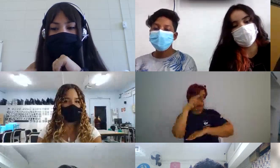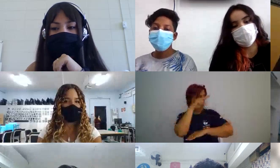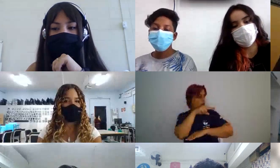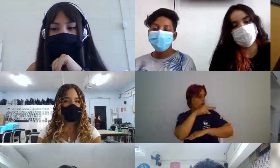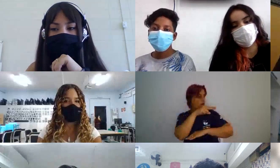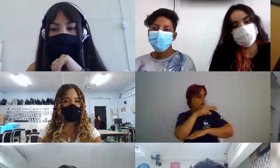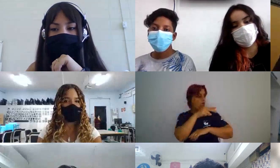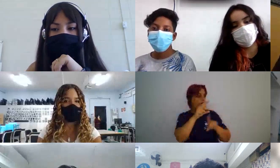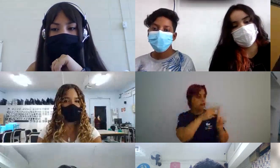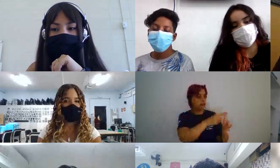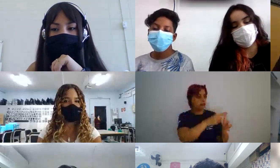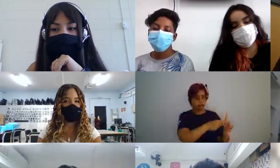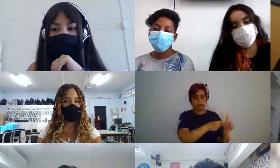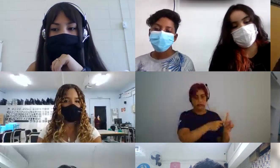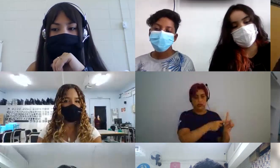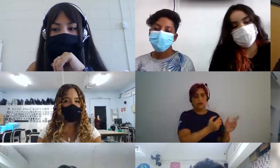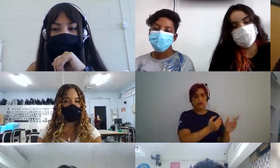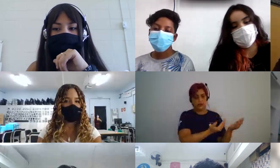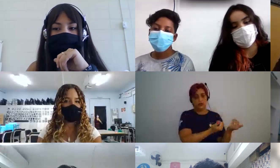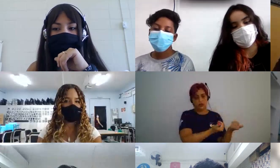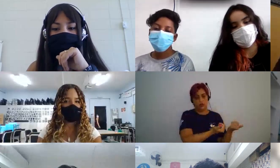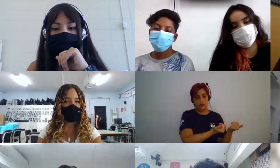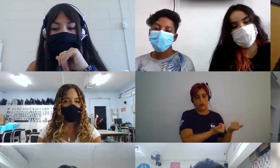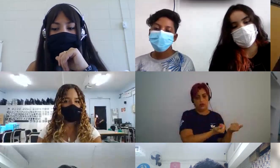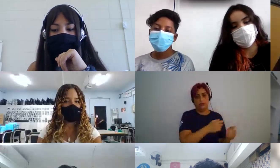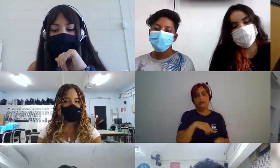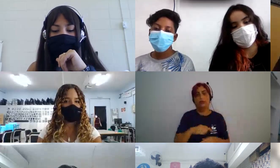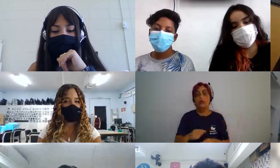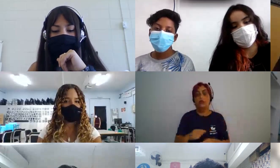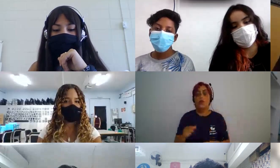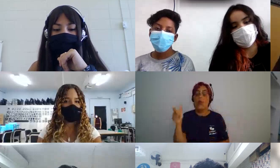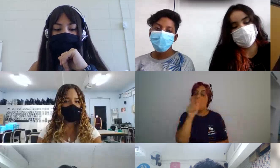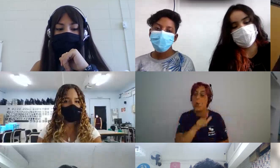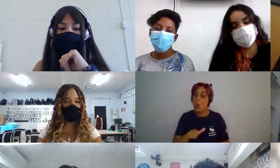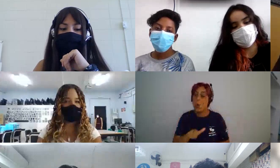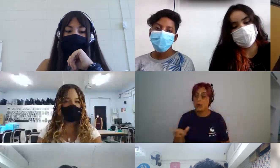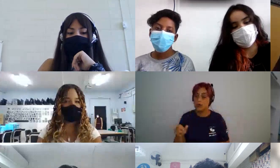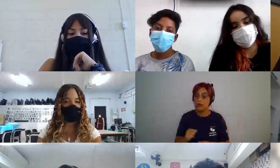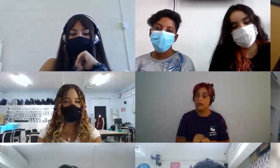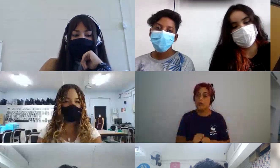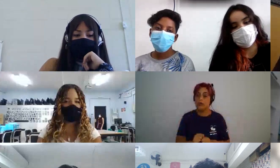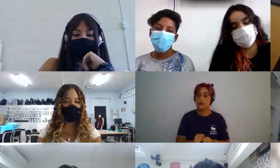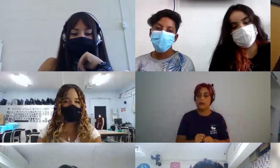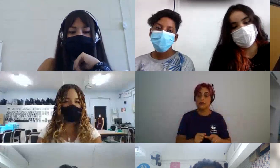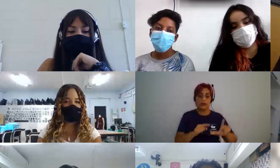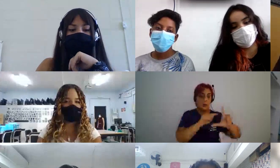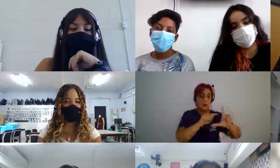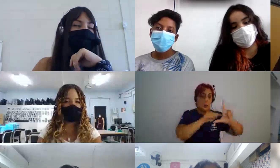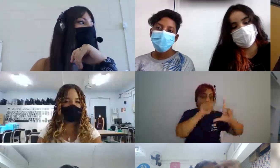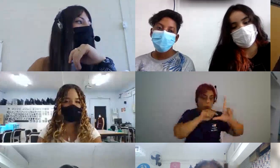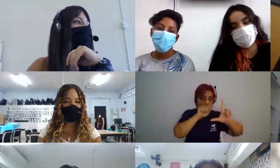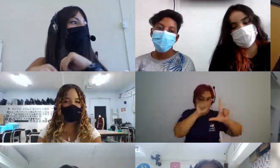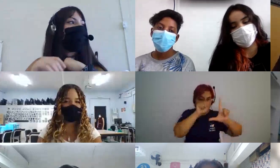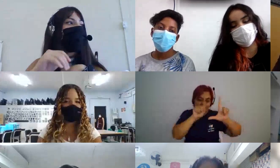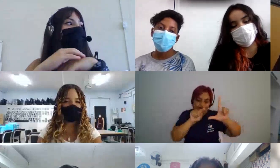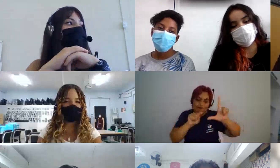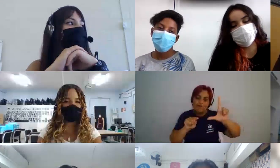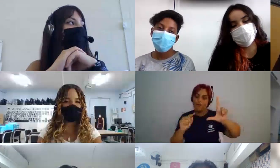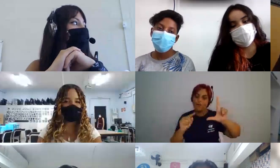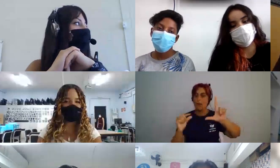muita gravidez de adolescentes no Brasil. E eu vou repetir, o número está diminuindo, mas está diminuindo muito